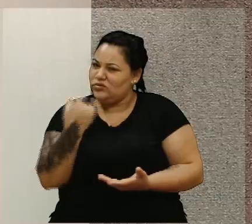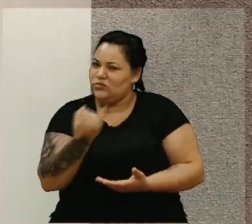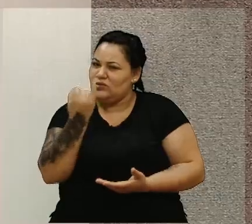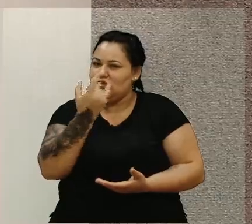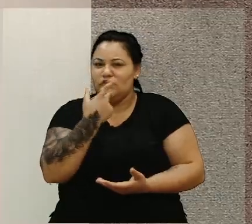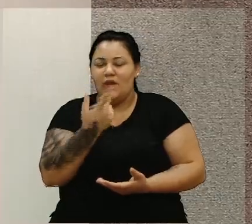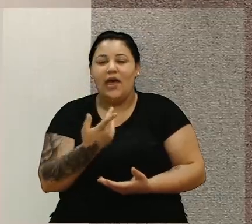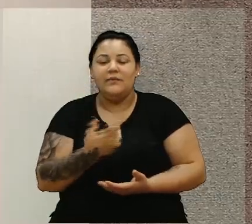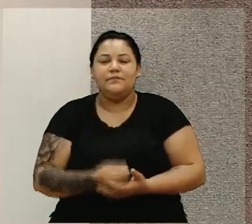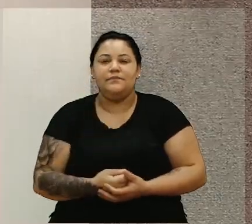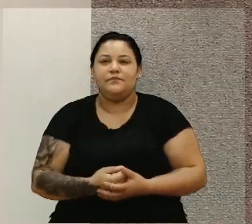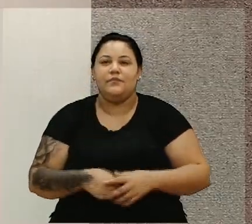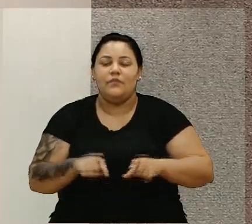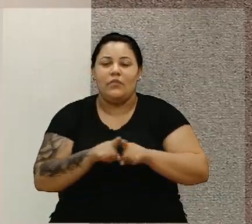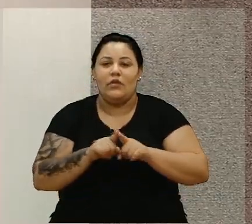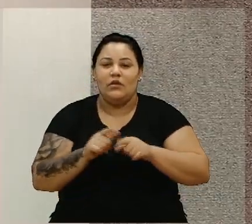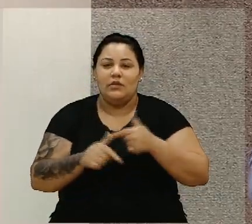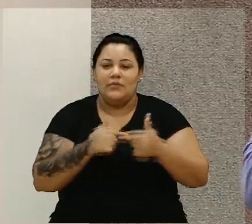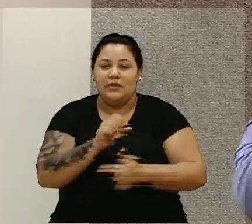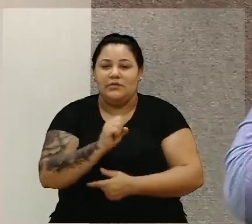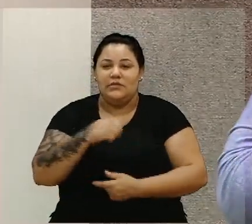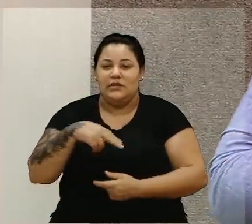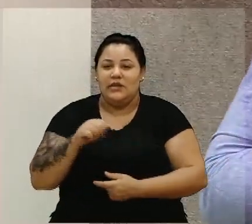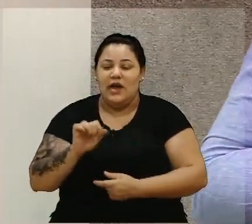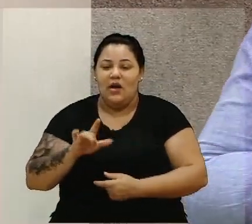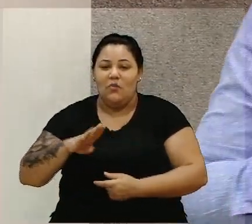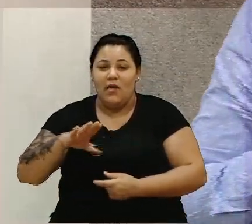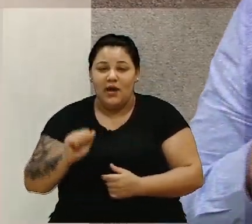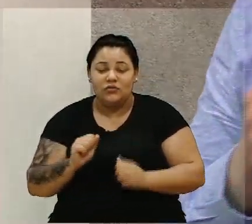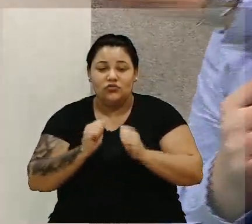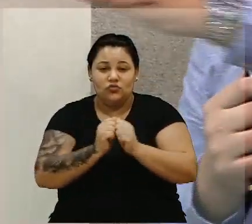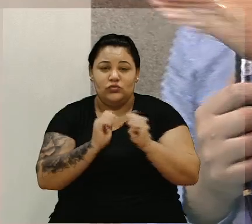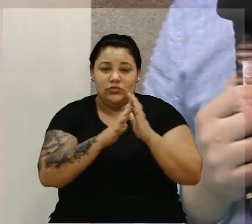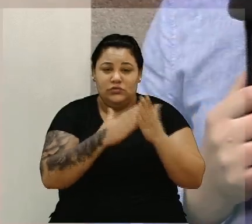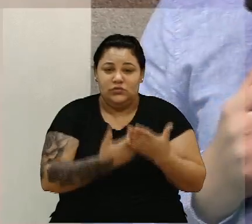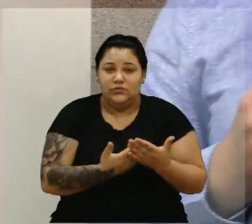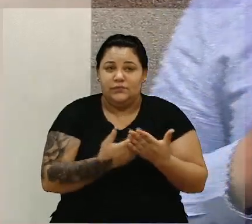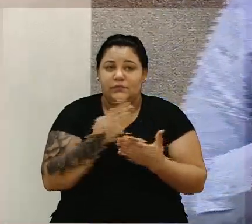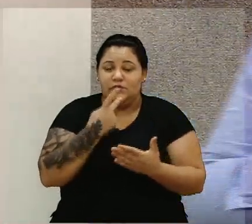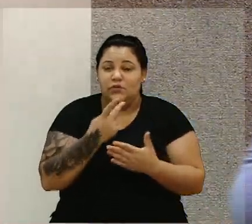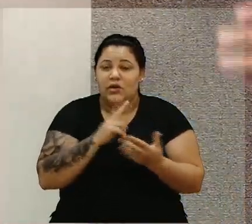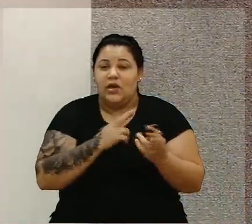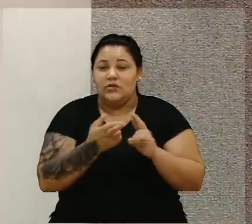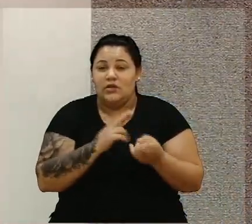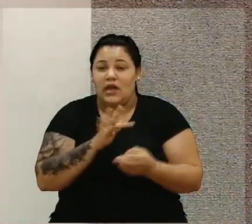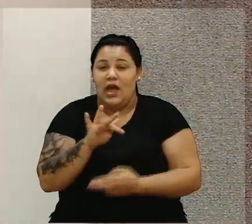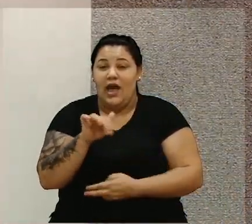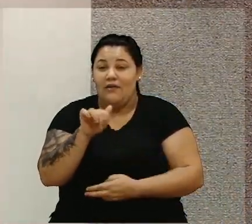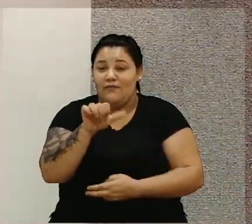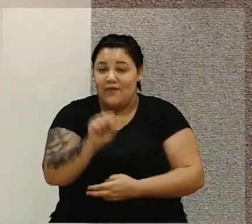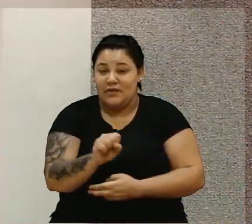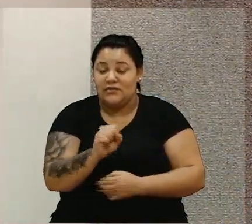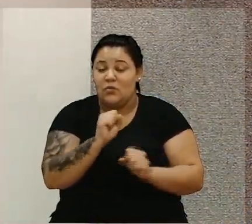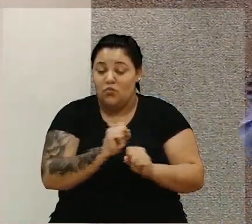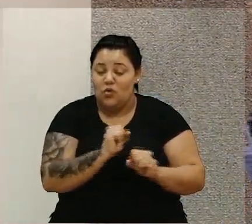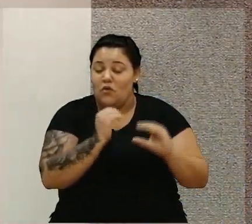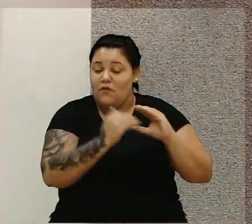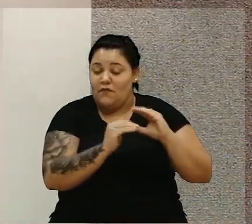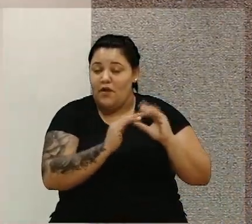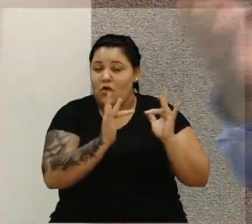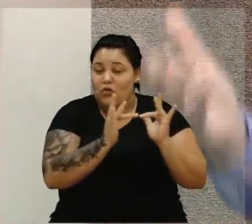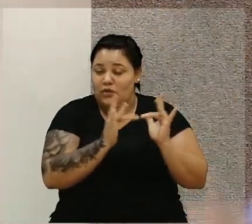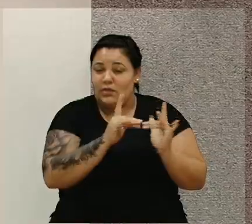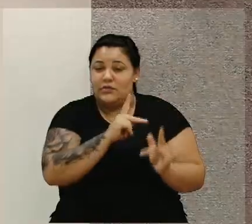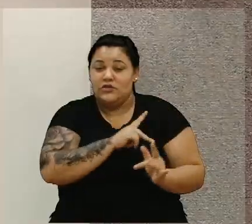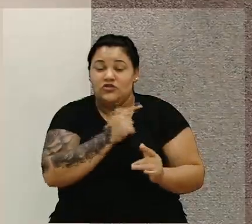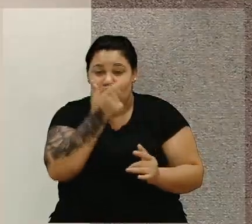e também a atuação do Senalba junto às escolas para essa aproximação e no que diz respeito à FAS, posso lhe encaminhar o contato pessoal do presidente, não, acho que não, isso